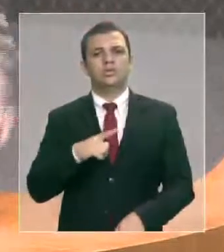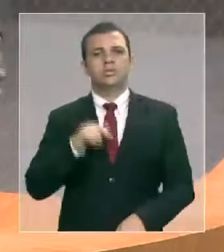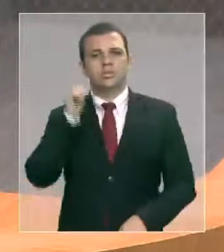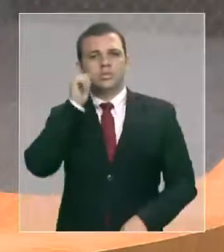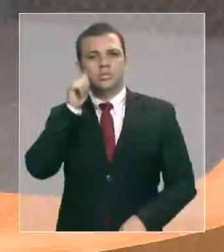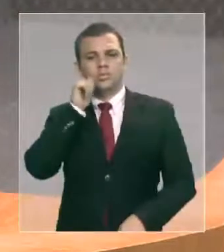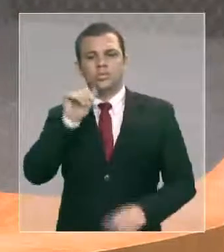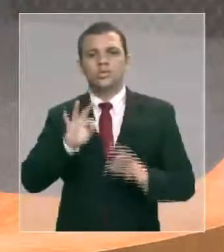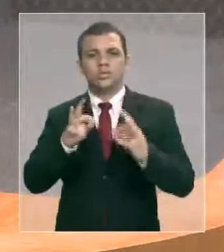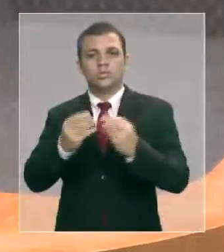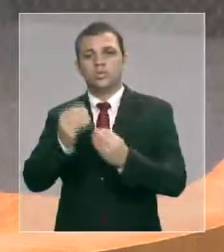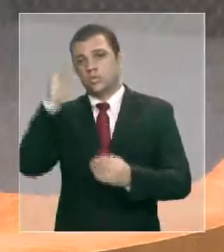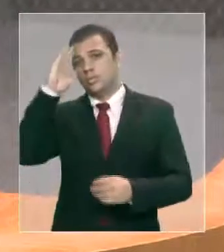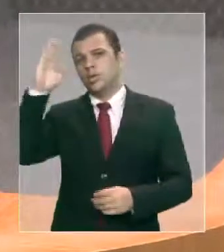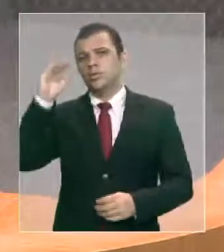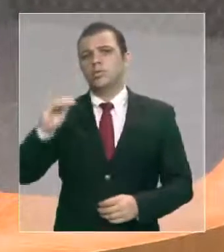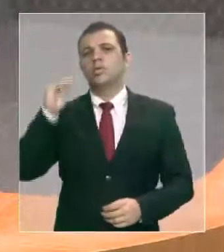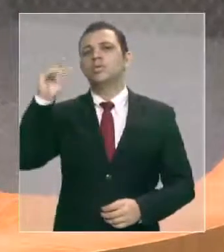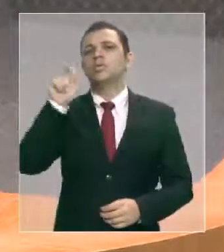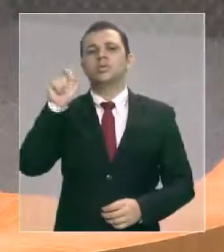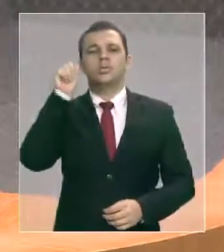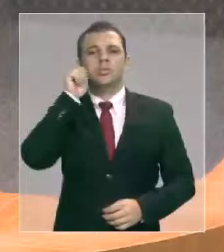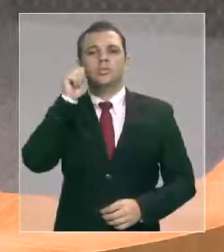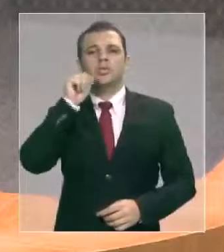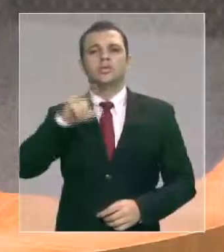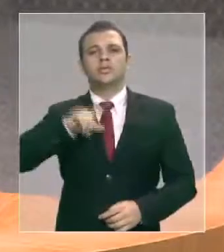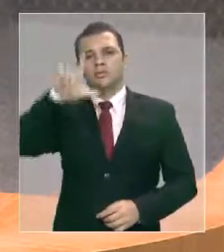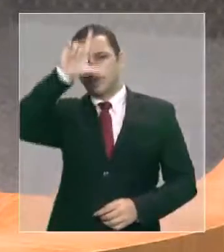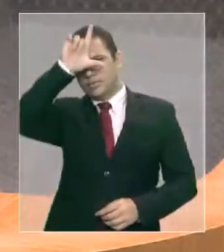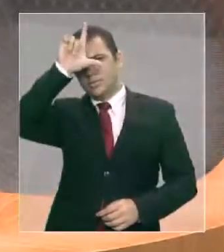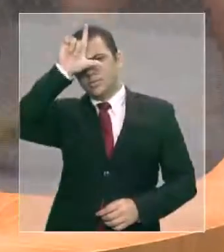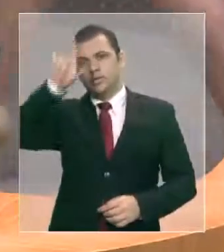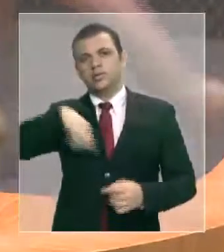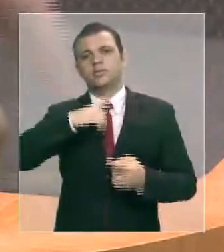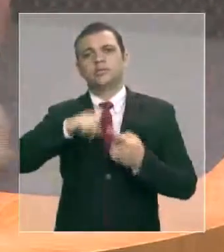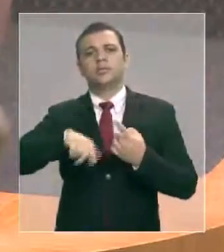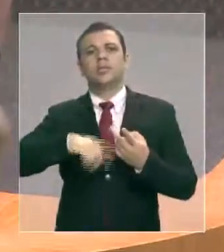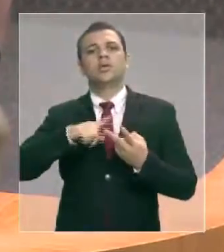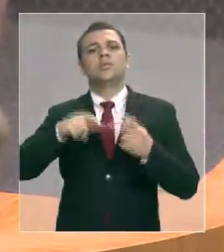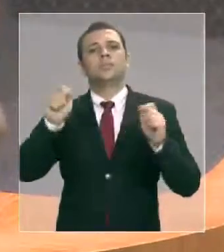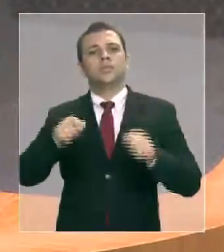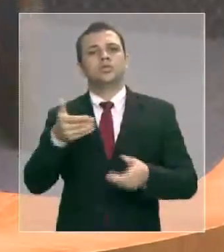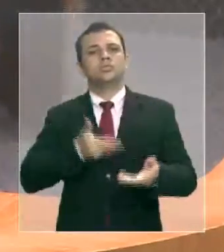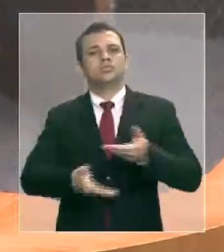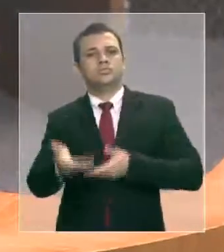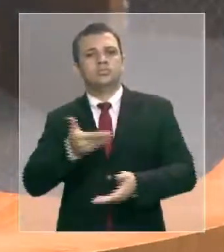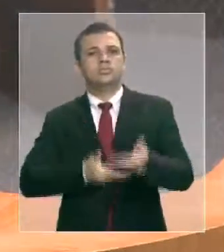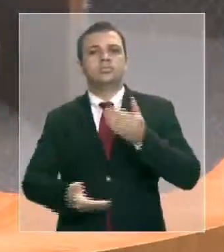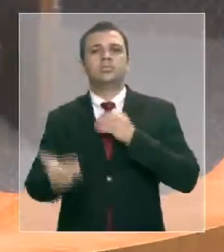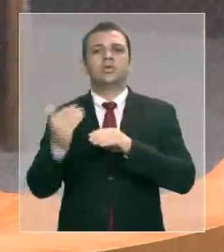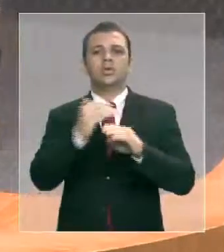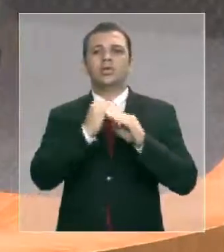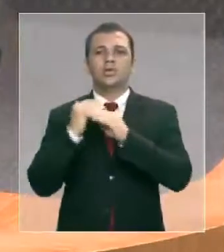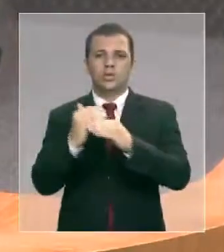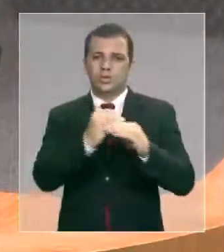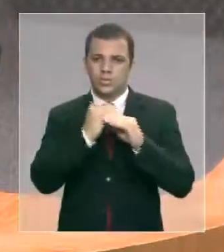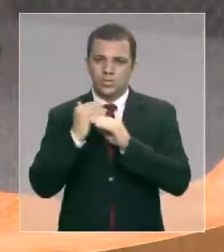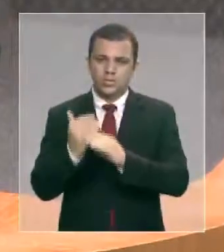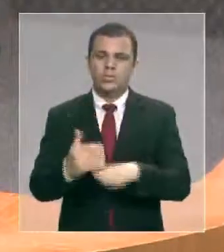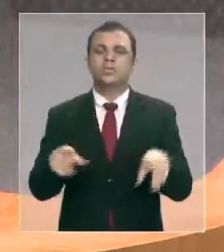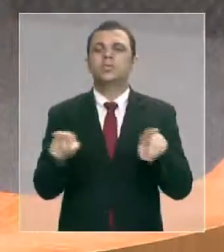acima de tudo, possam estabelecer lideranças, possam ser tratadas de forma igual, ter direitos